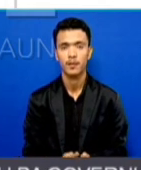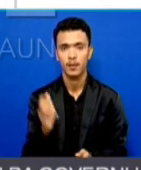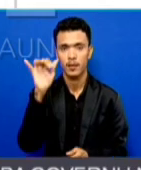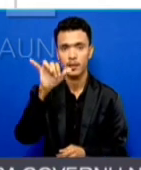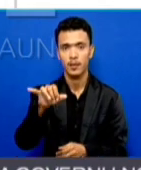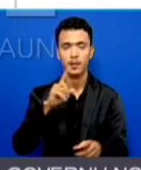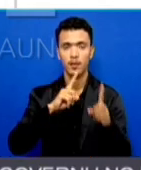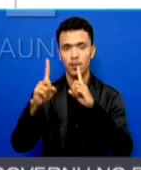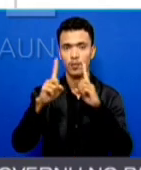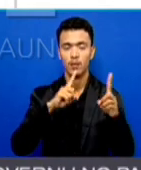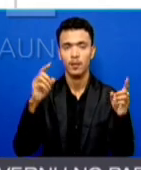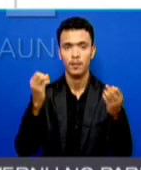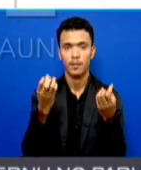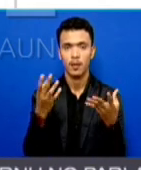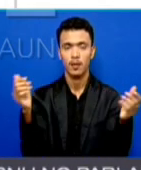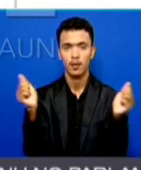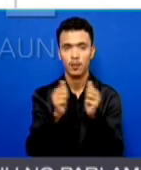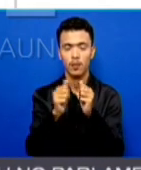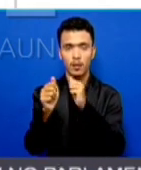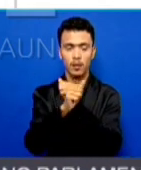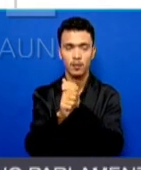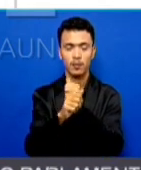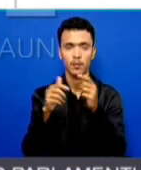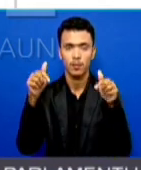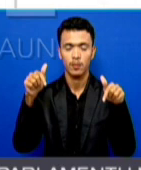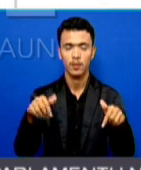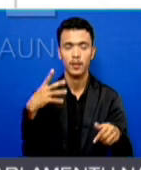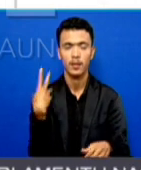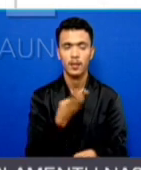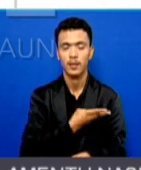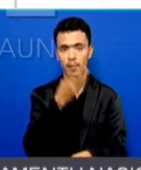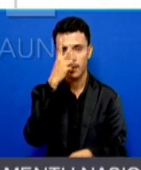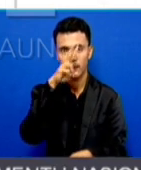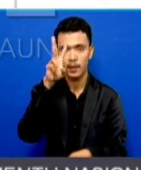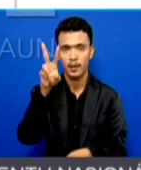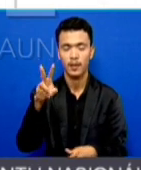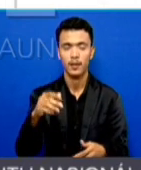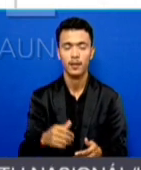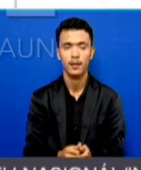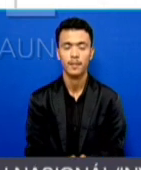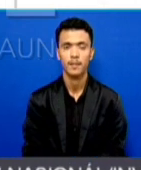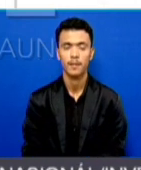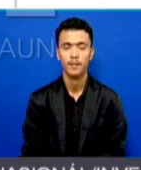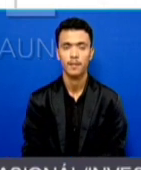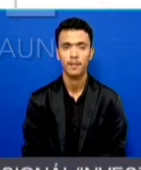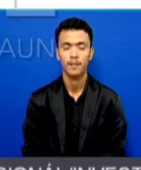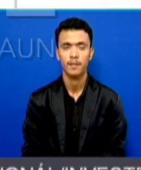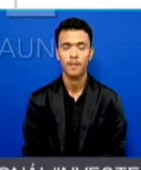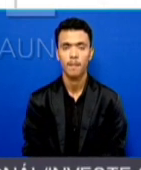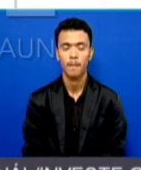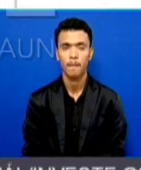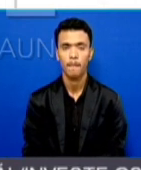recolhe a barra que o assunto ainda não. A necessidade foi a rei e a item cinco,